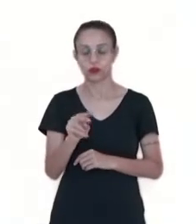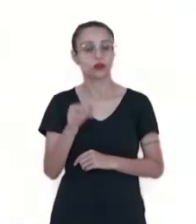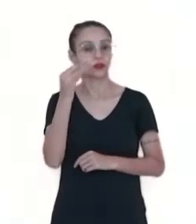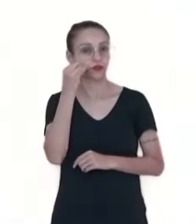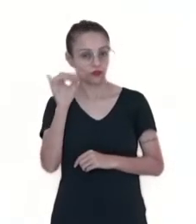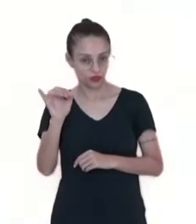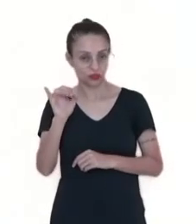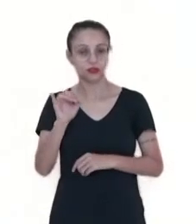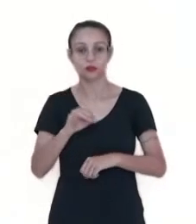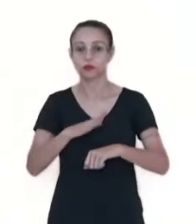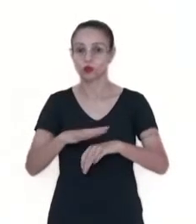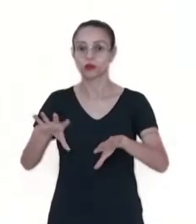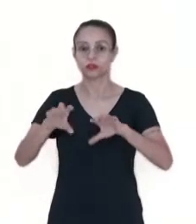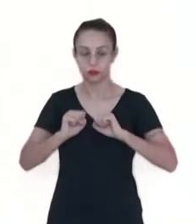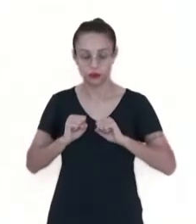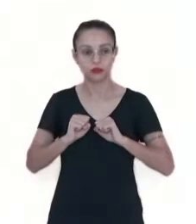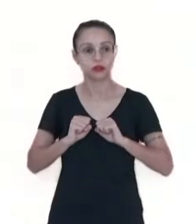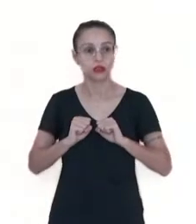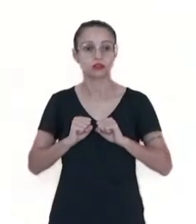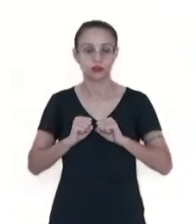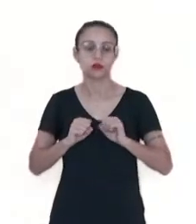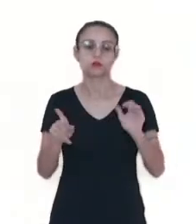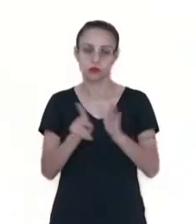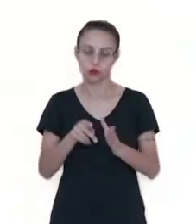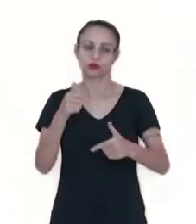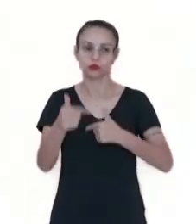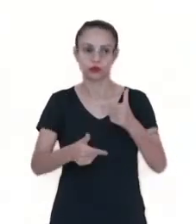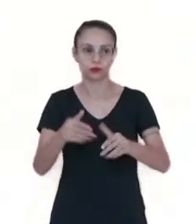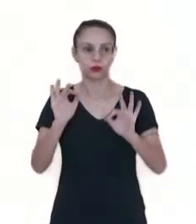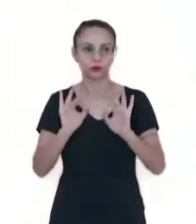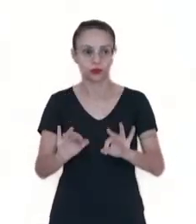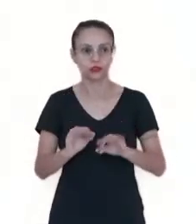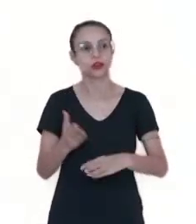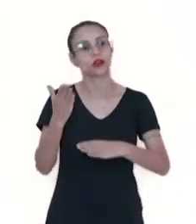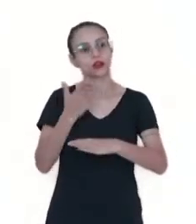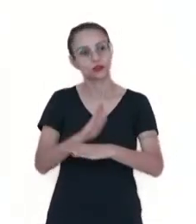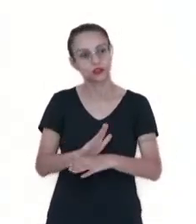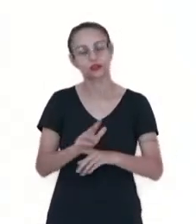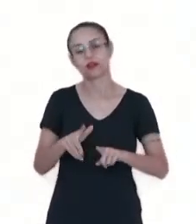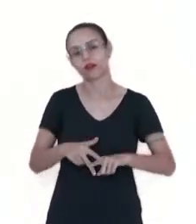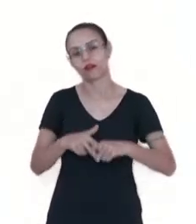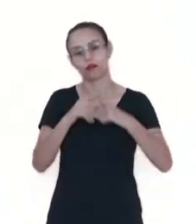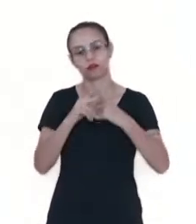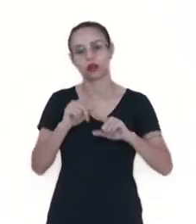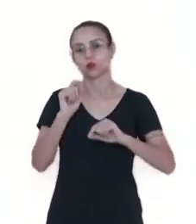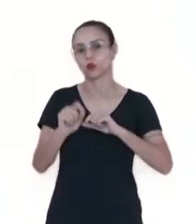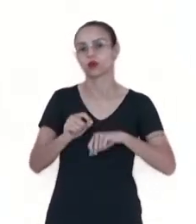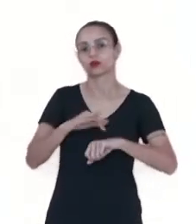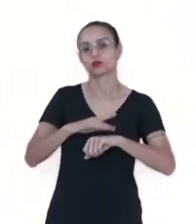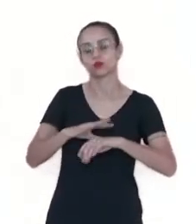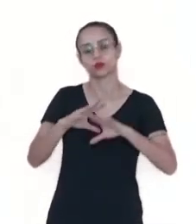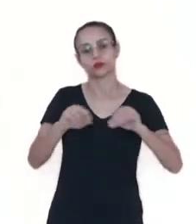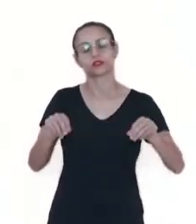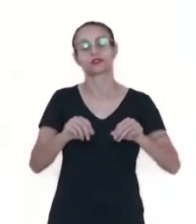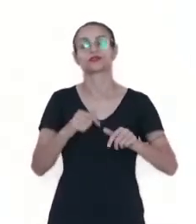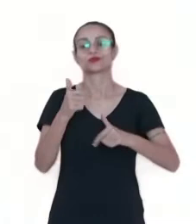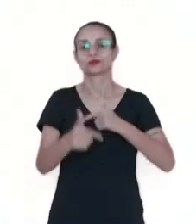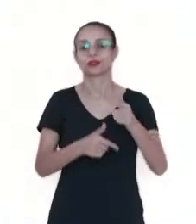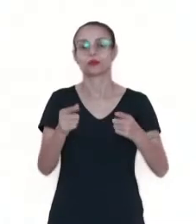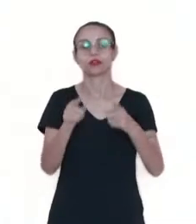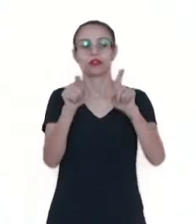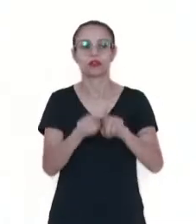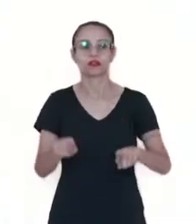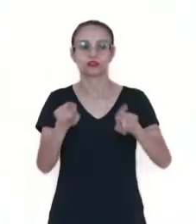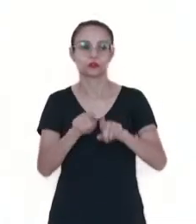doenças ocupacionais, então doenças do trabalho mesmo. Em auxiliar na reabilitação das doenças que o trabalho repetitivo,